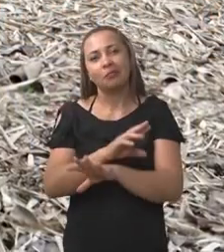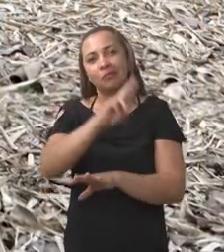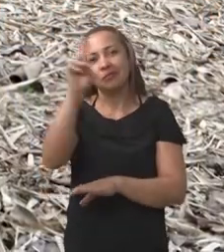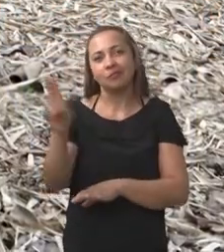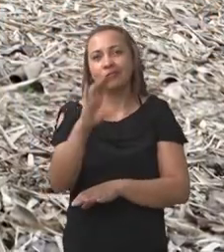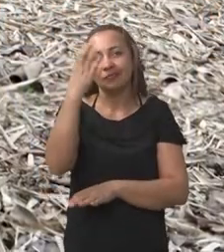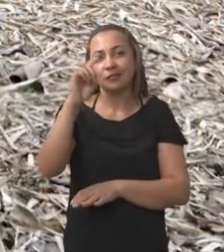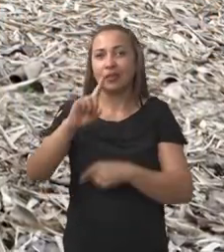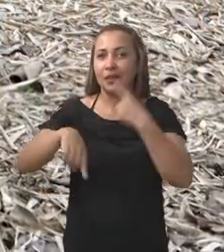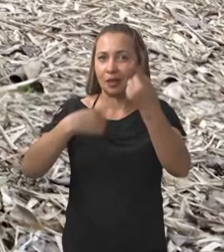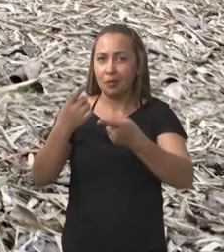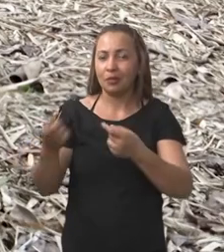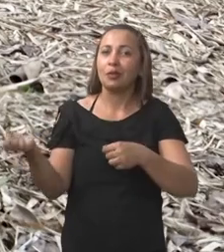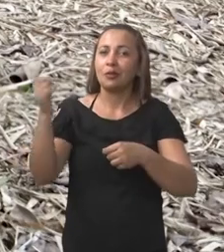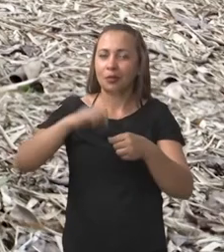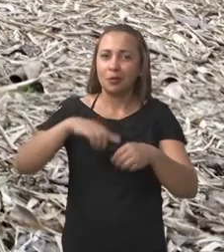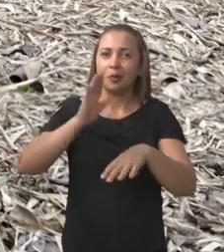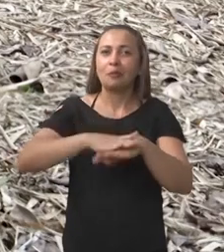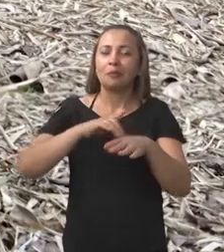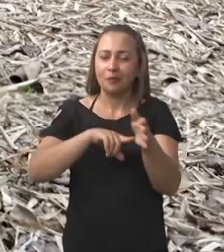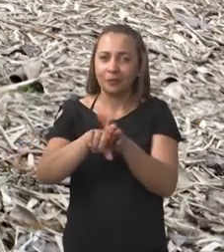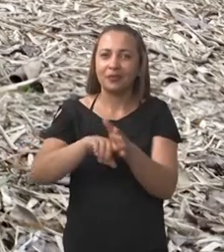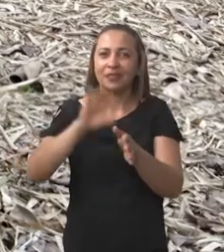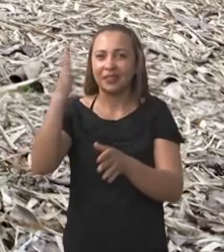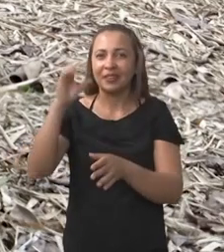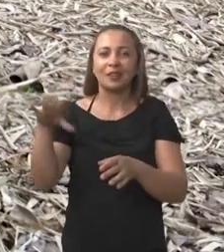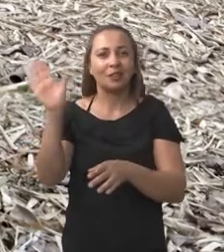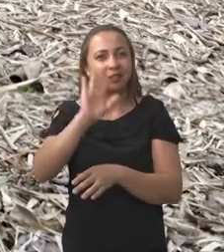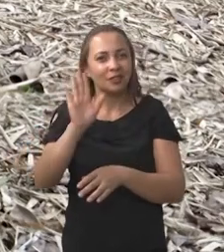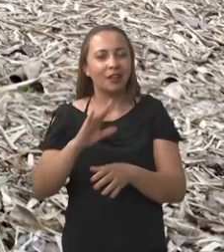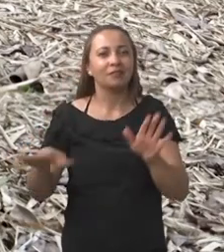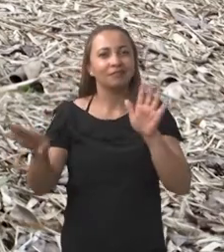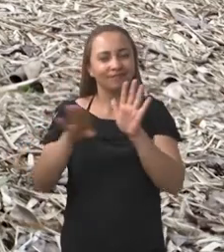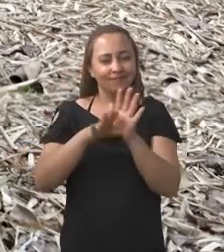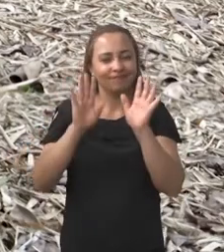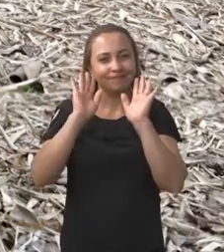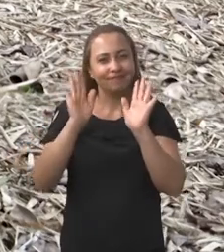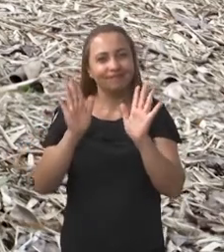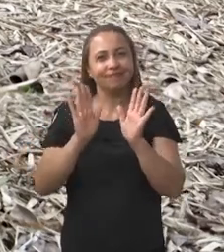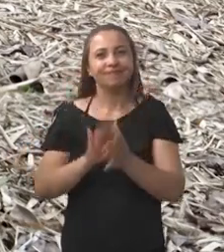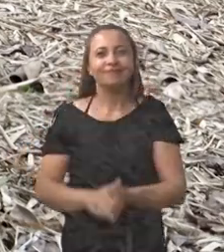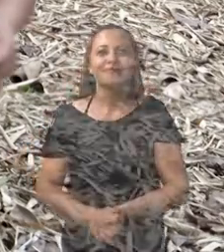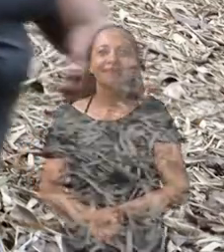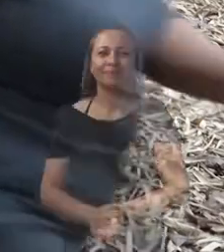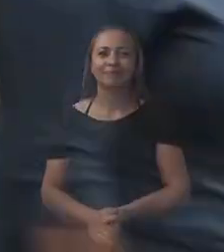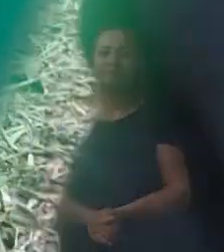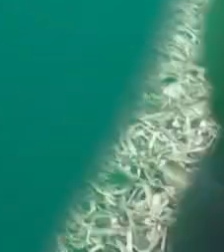Na próxima edição, voltamos com mais pesquisa científica para você. Tchau, tchau e até lá!